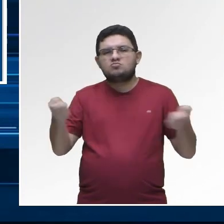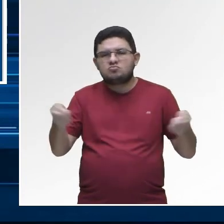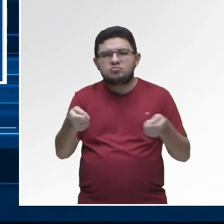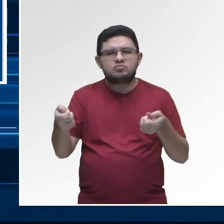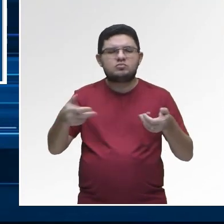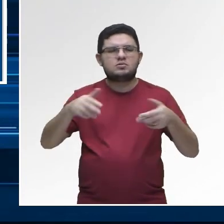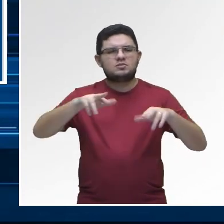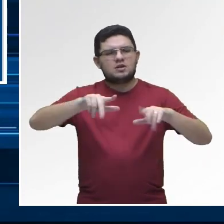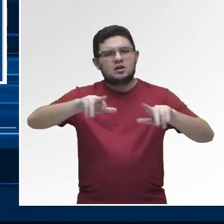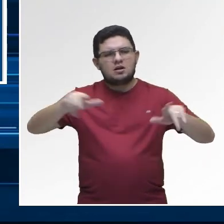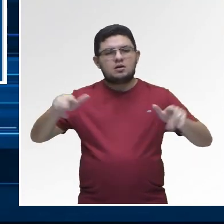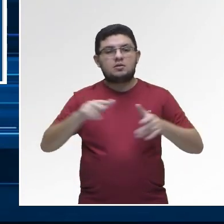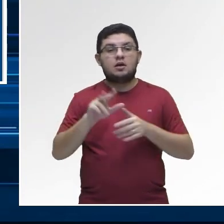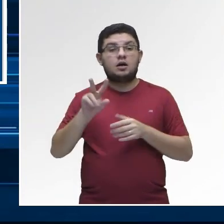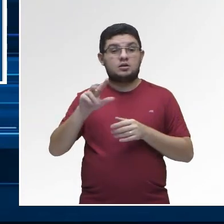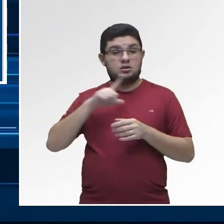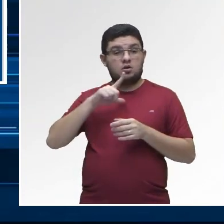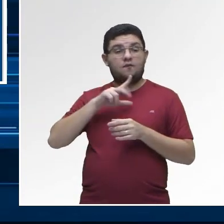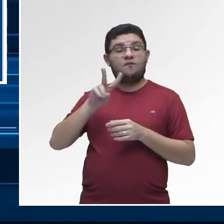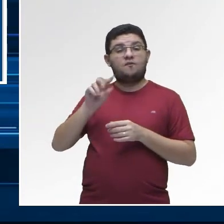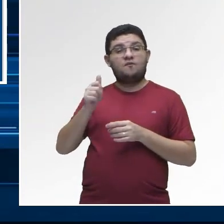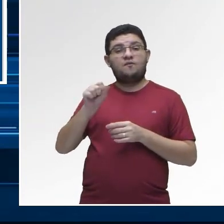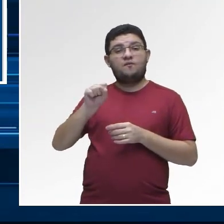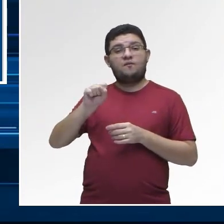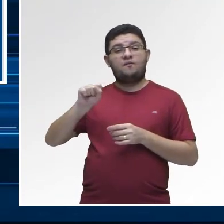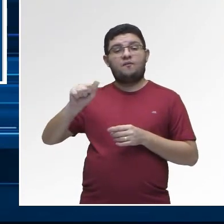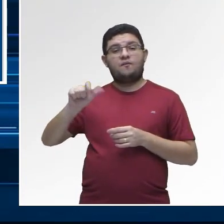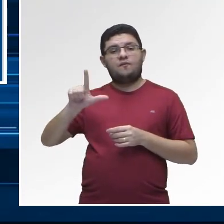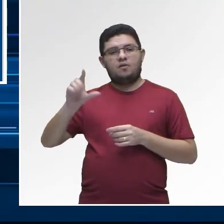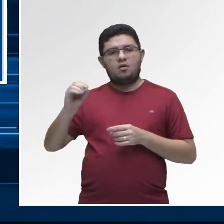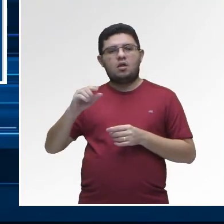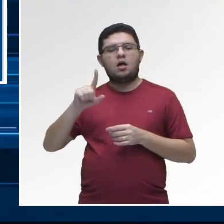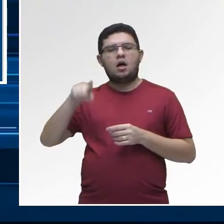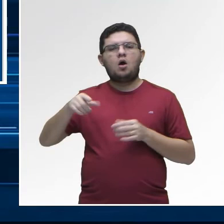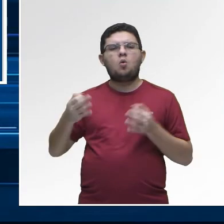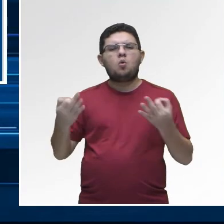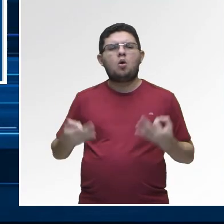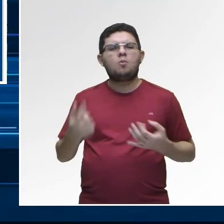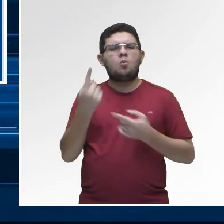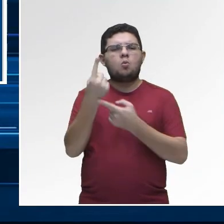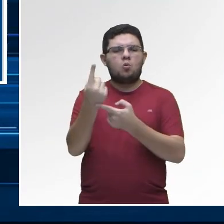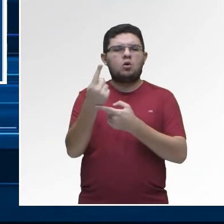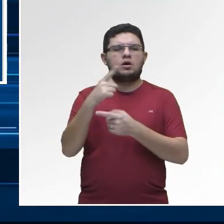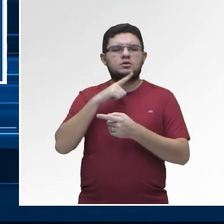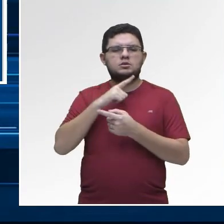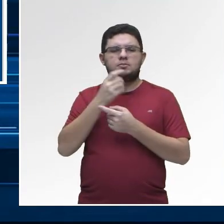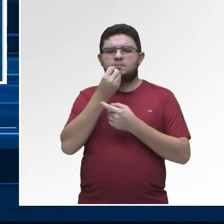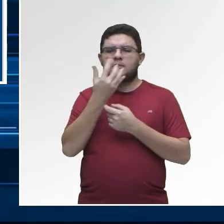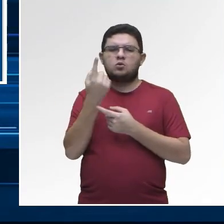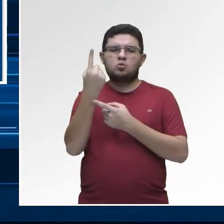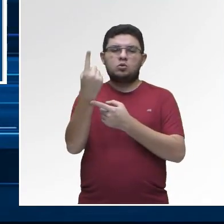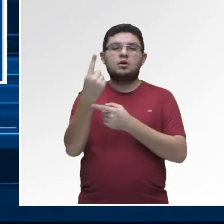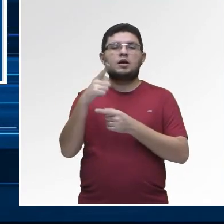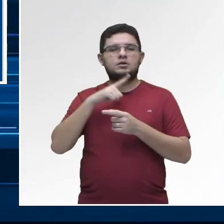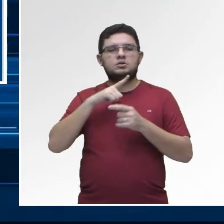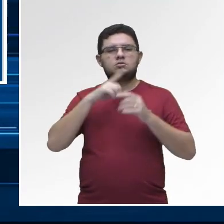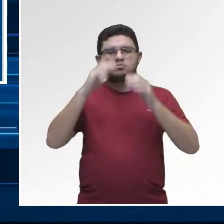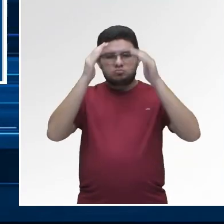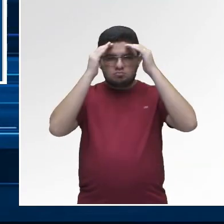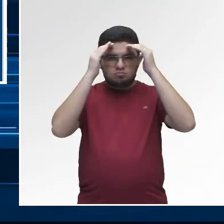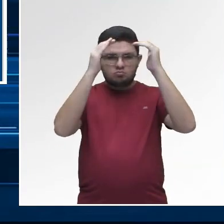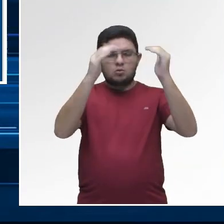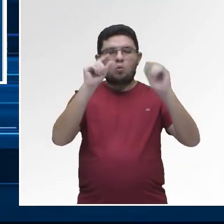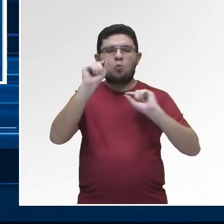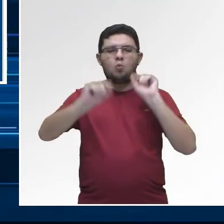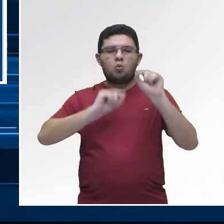era o nobre que recebia o bem, né? E por isso devia obrigação como auxílio militar,